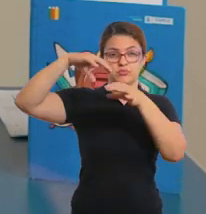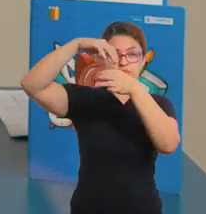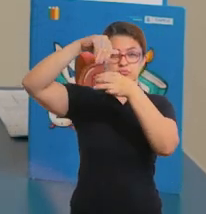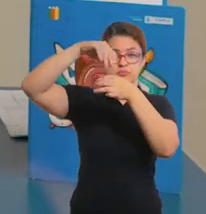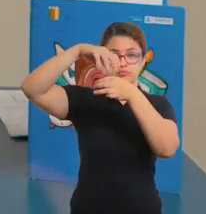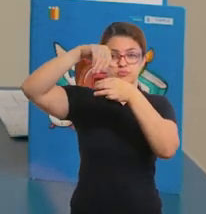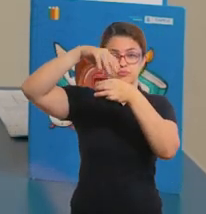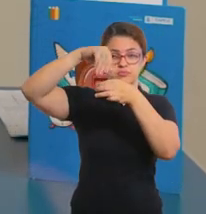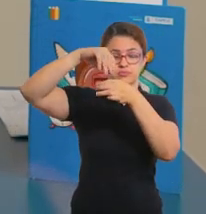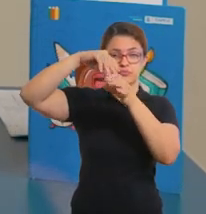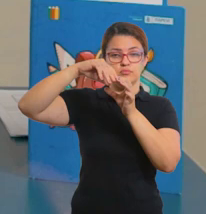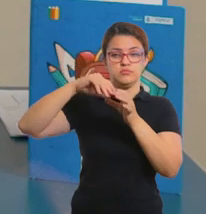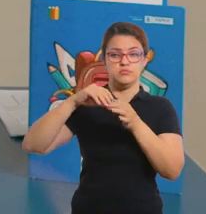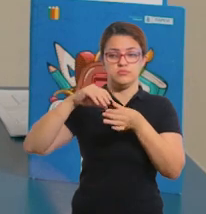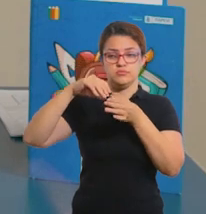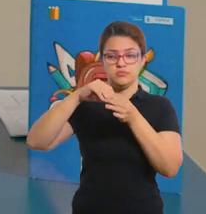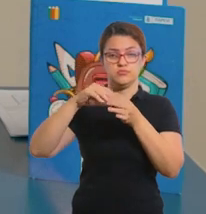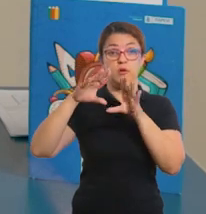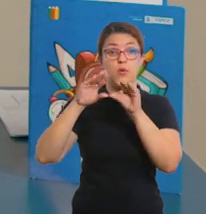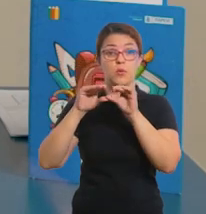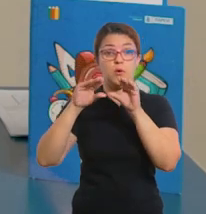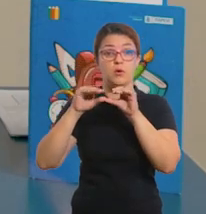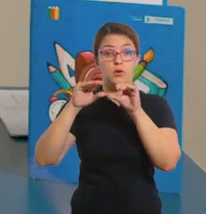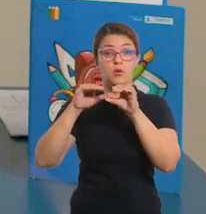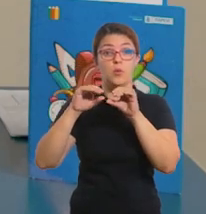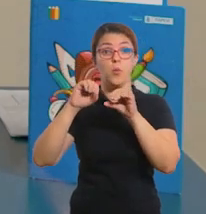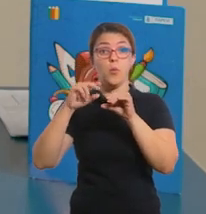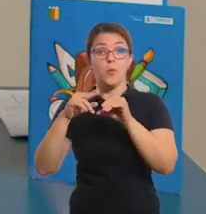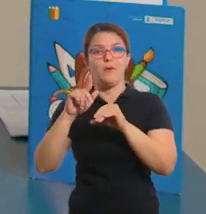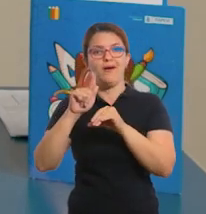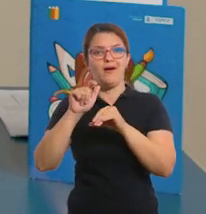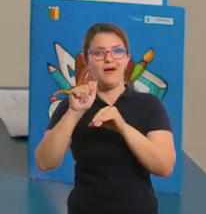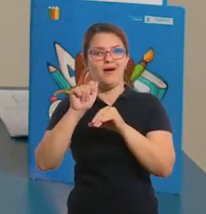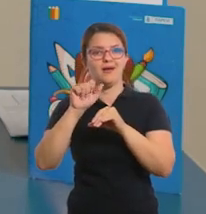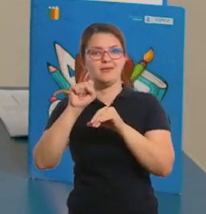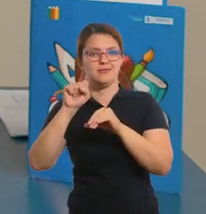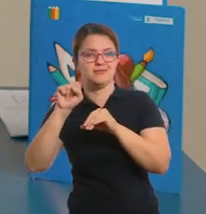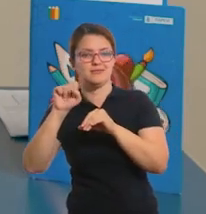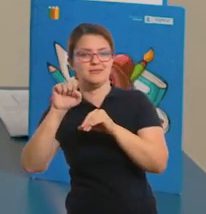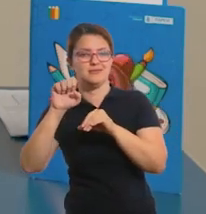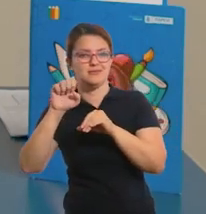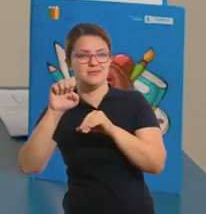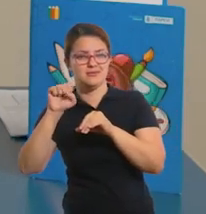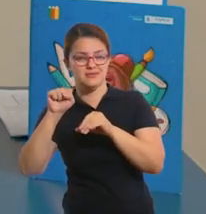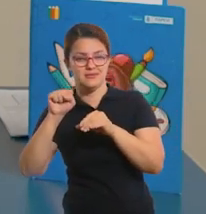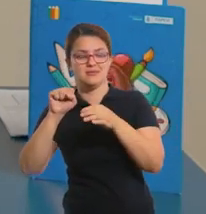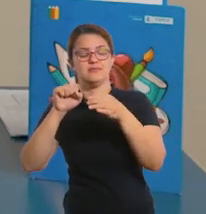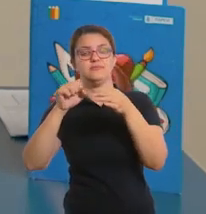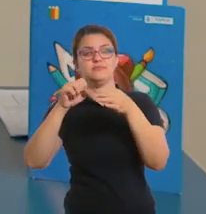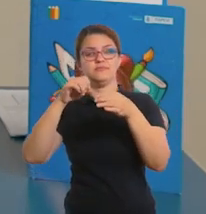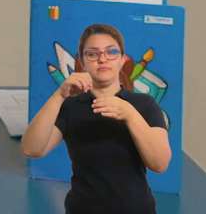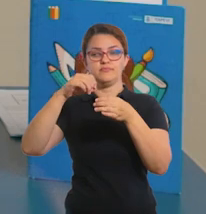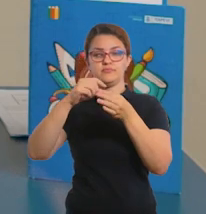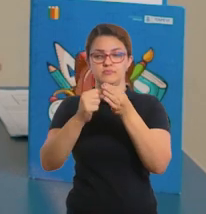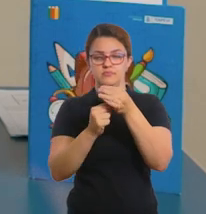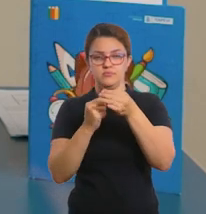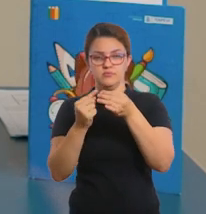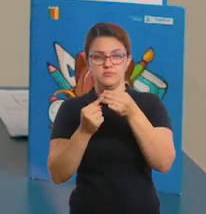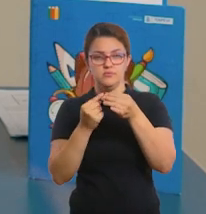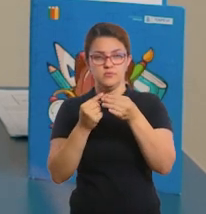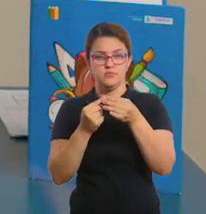a tampinha, coloca ou algodão aqui na base ou gaze, tá? Pra quê? Pra ele